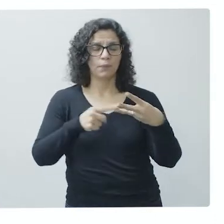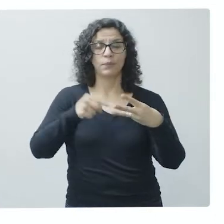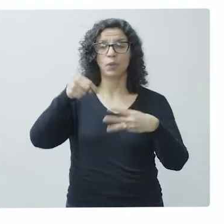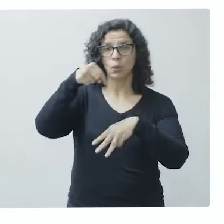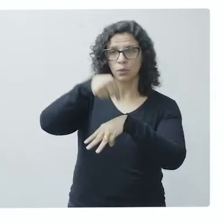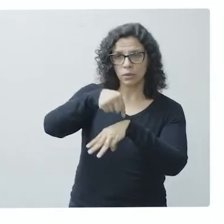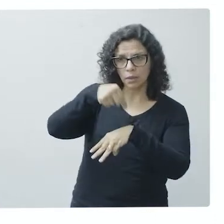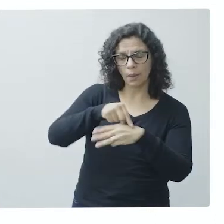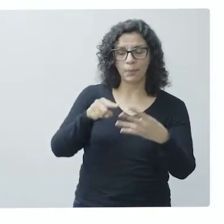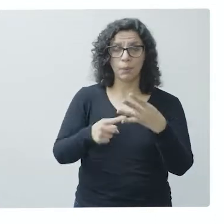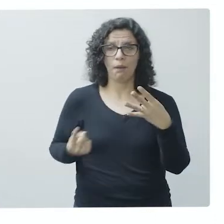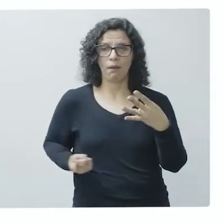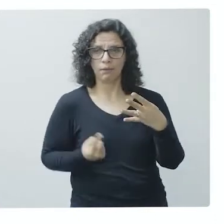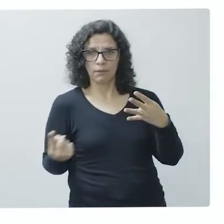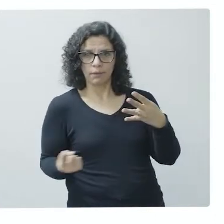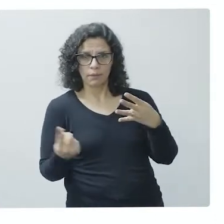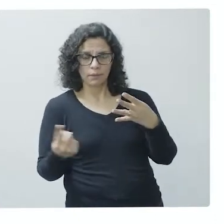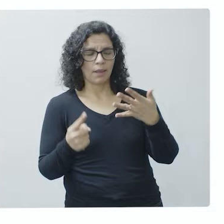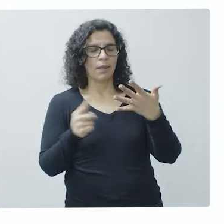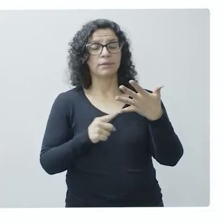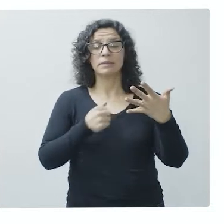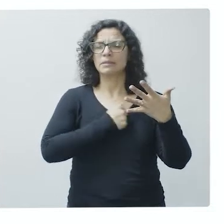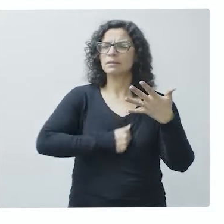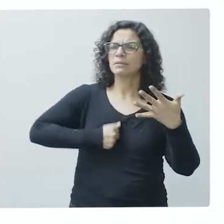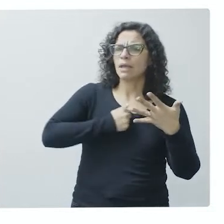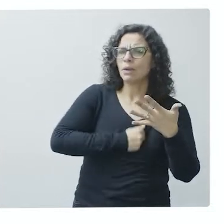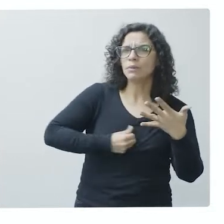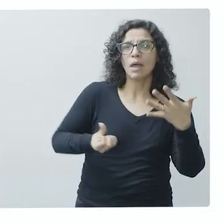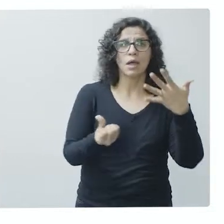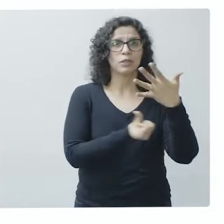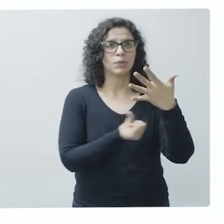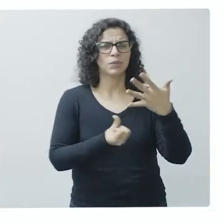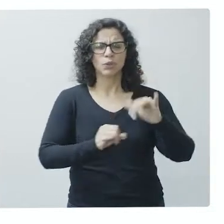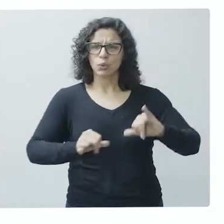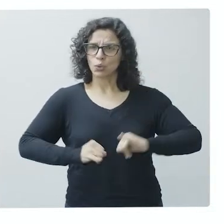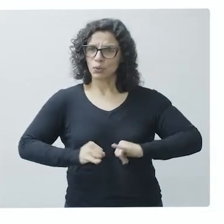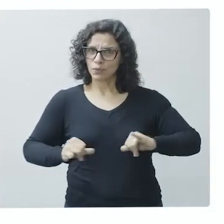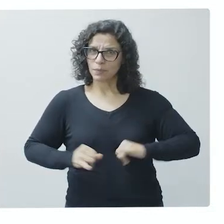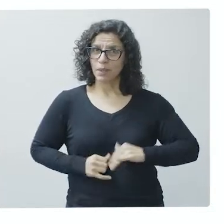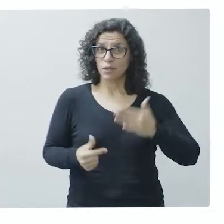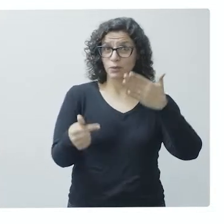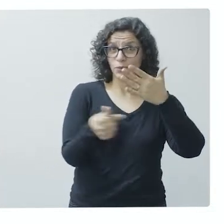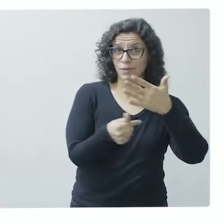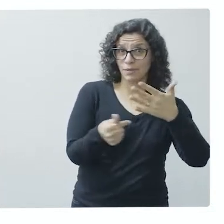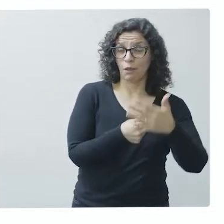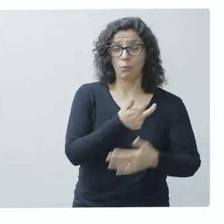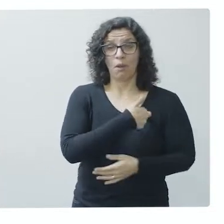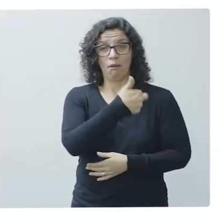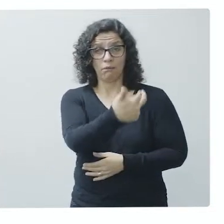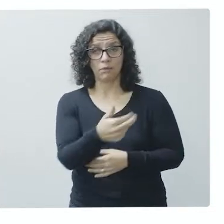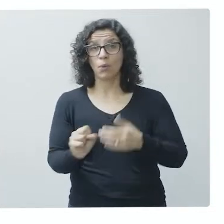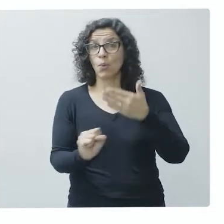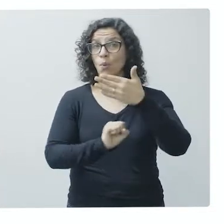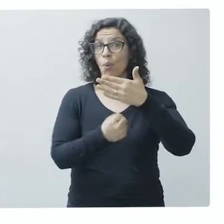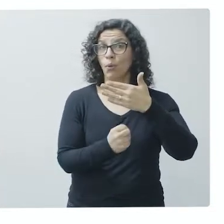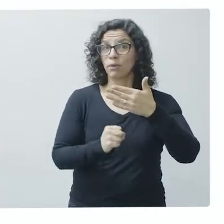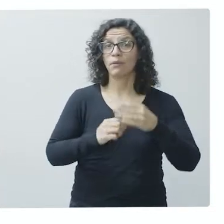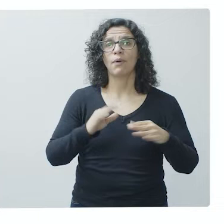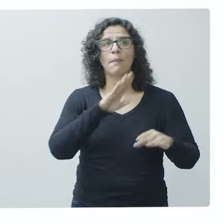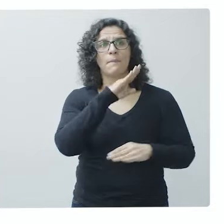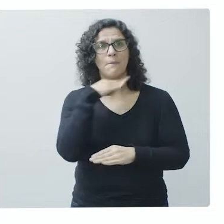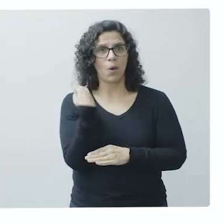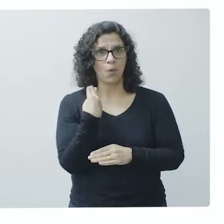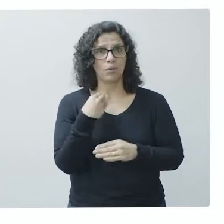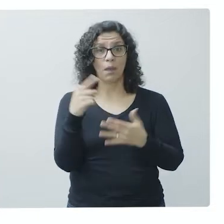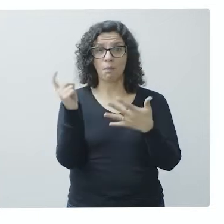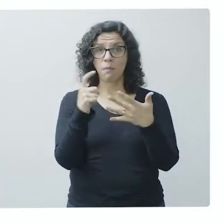solidão, o tempo, a eternidade, a saudade, o sofrimento, a religião e a